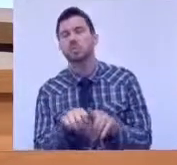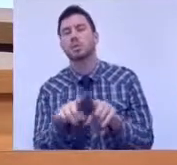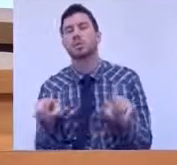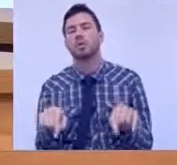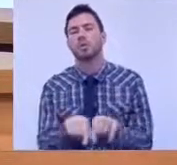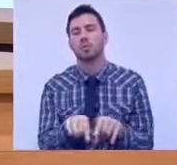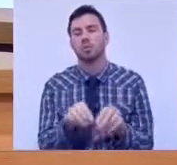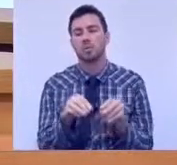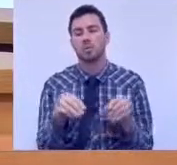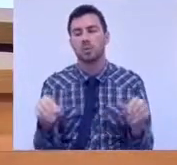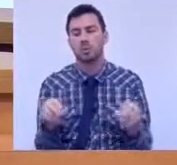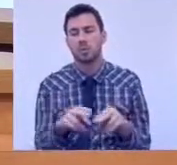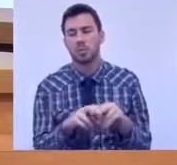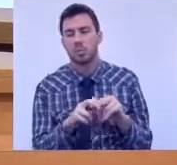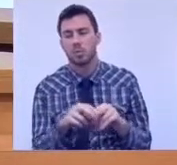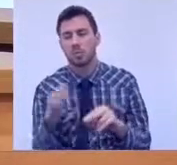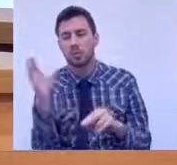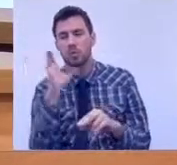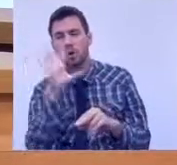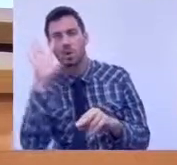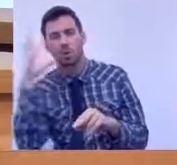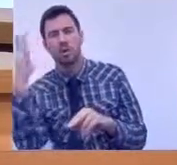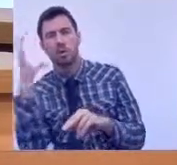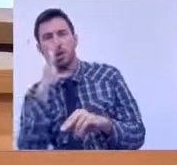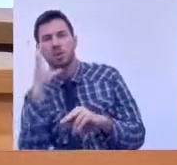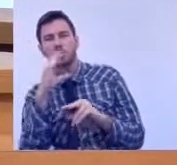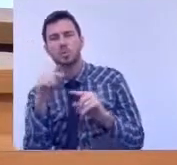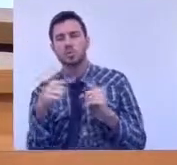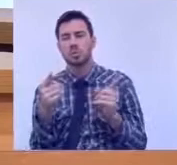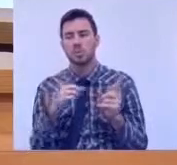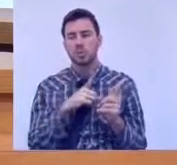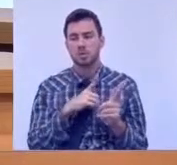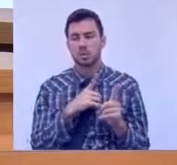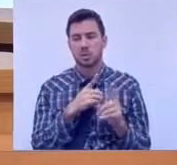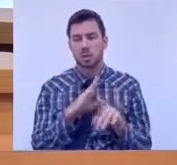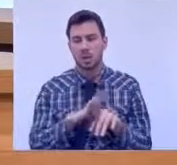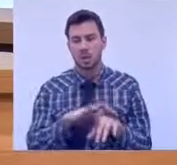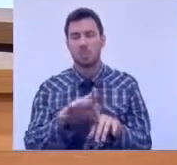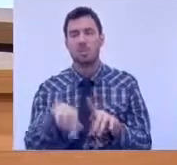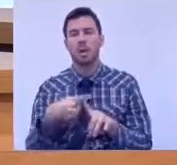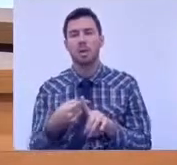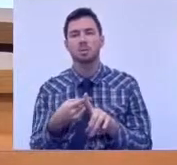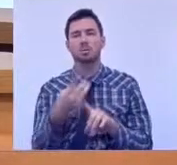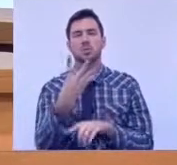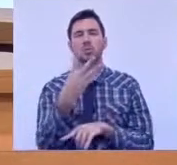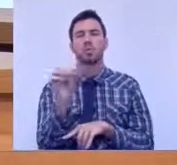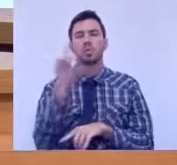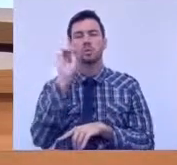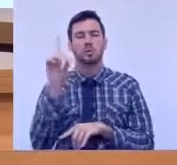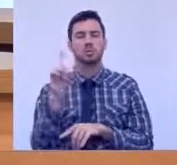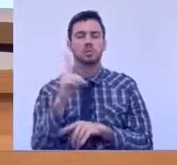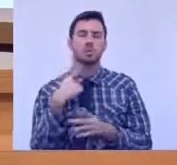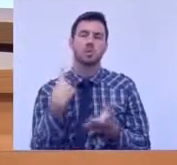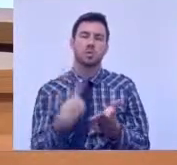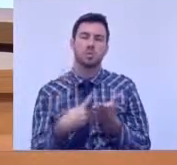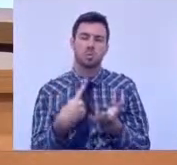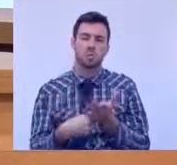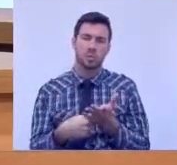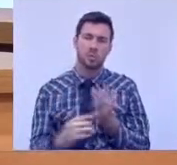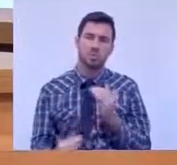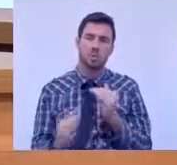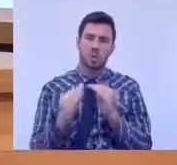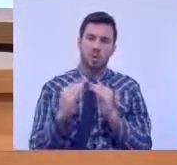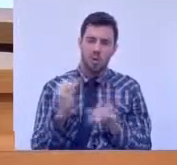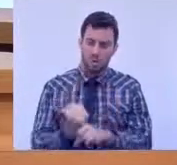obra pudesse acontecer rapidamente. E tem mais de 40 dias o compromisso com aqueles moradores para construir